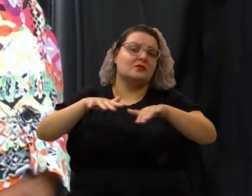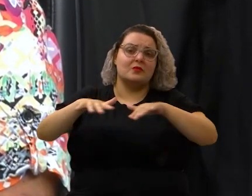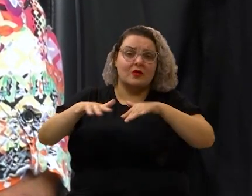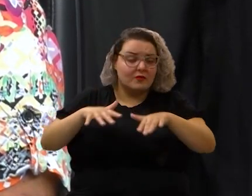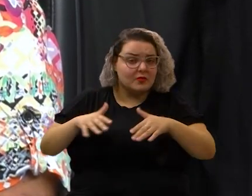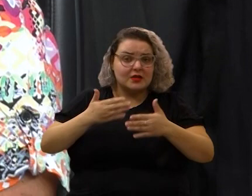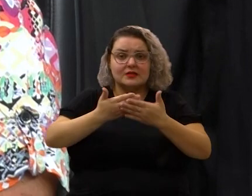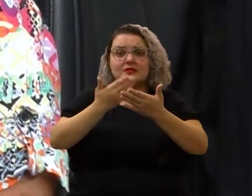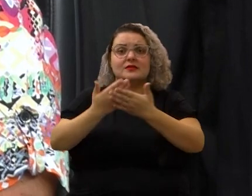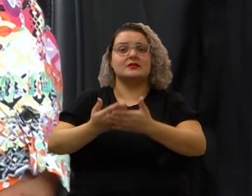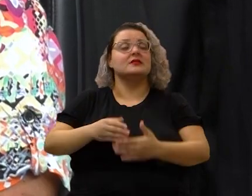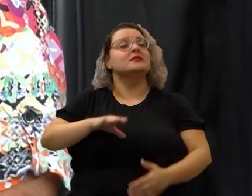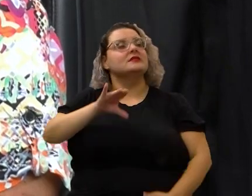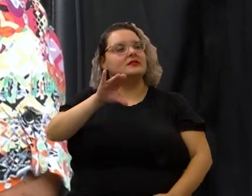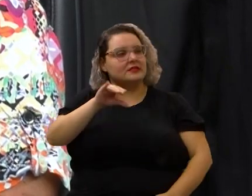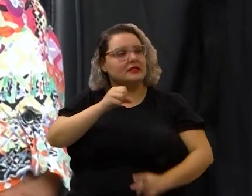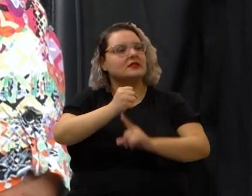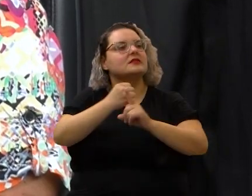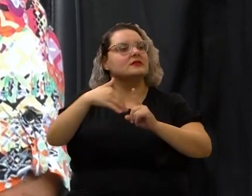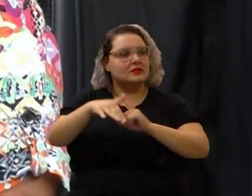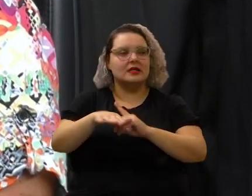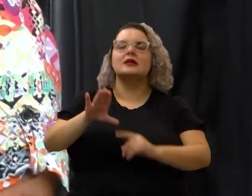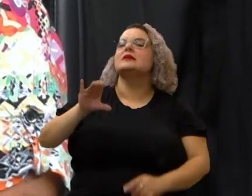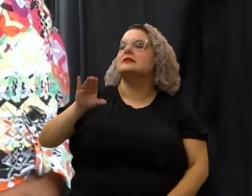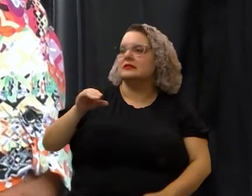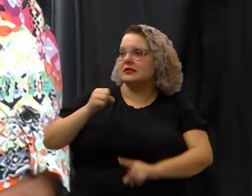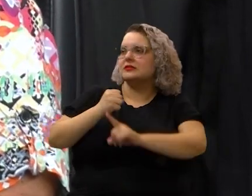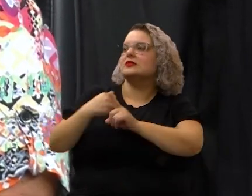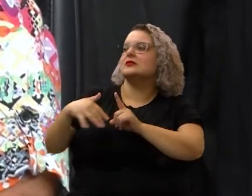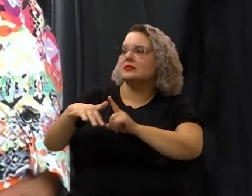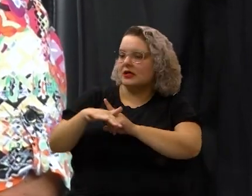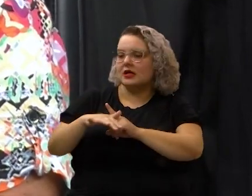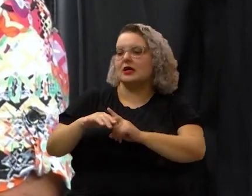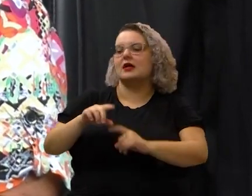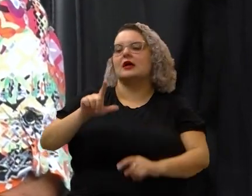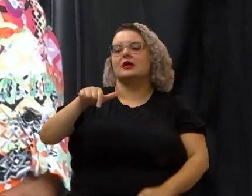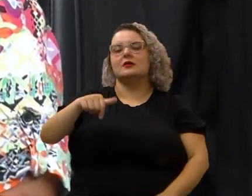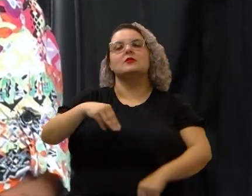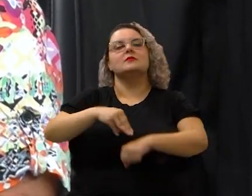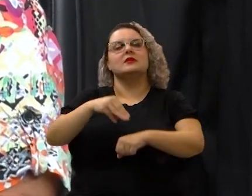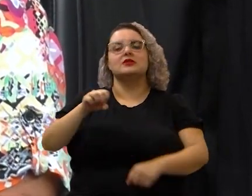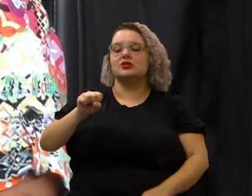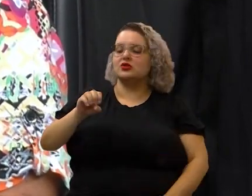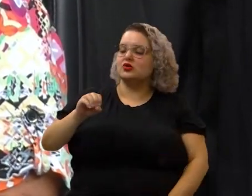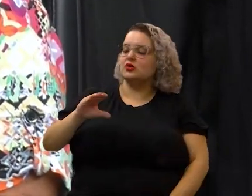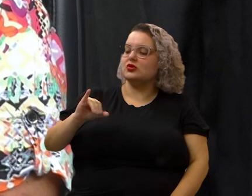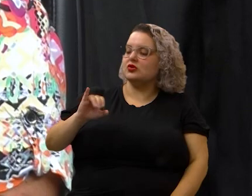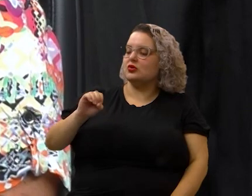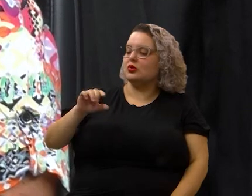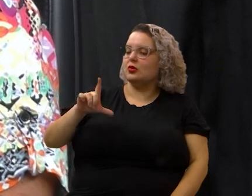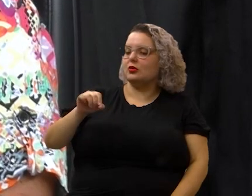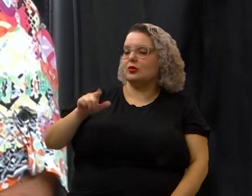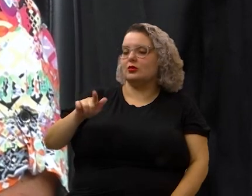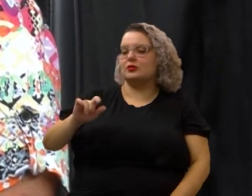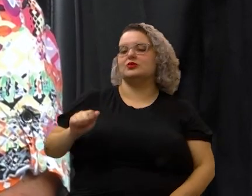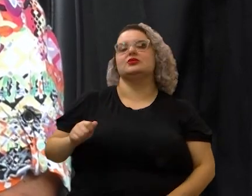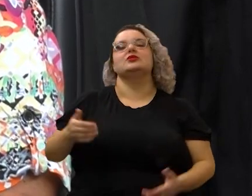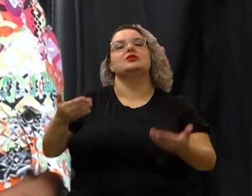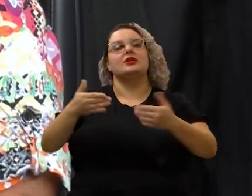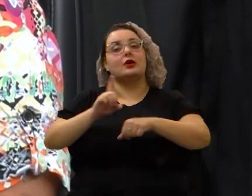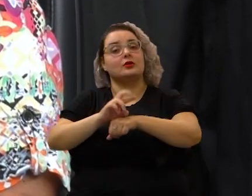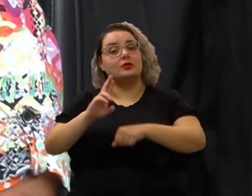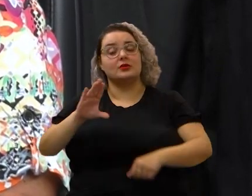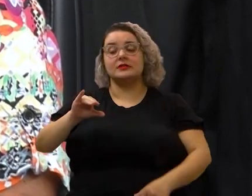do movimento Você fez estudantil em ciências e sociais. fiz ciências sociais. Aí eu fiz o mestrado na sociologia, agora eu estou fazendo doutorado na